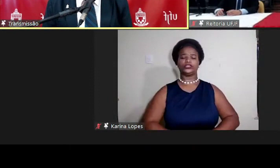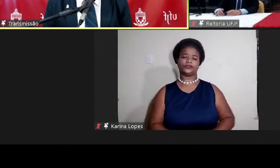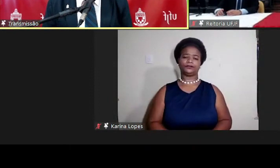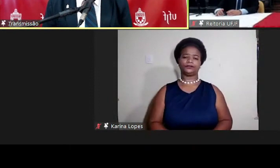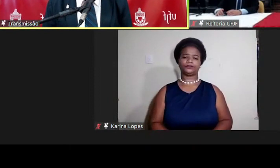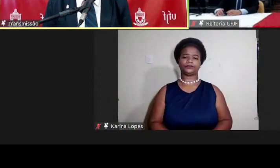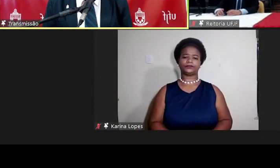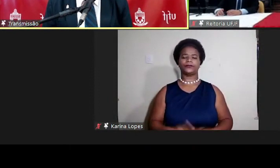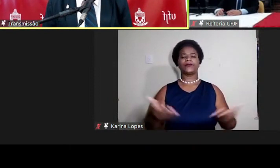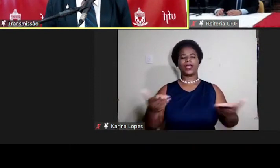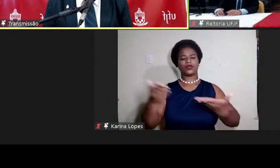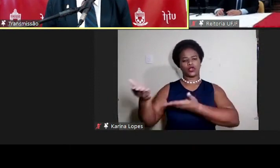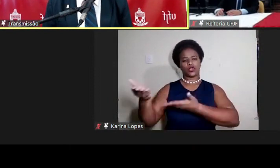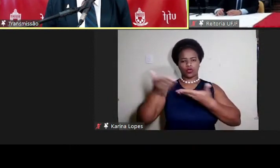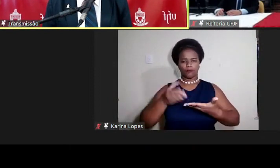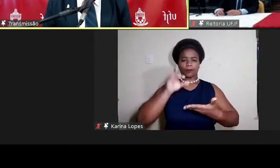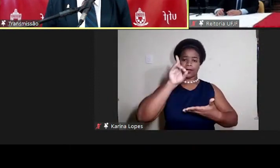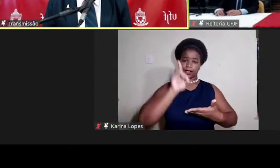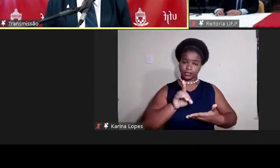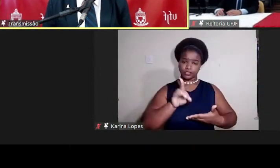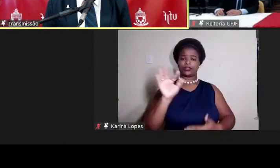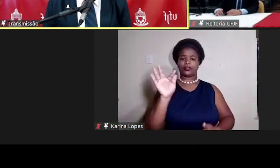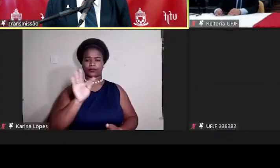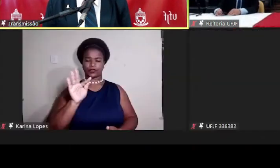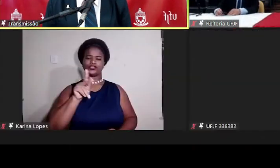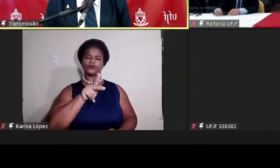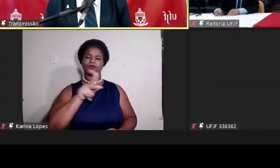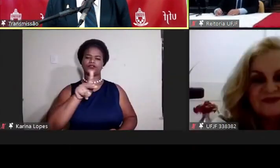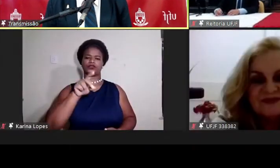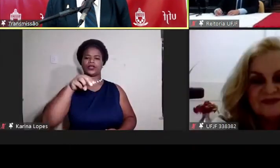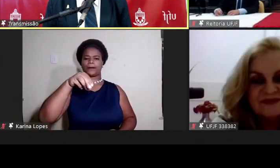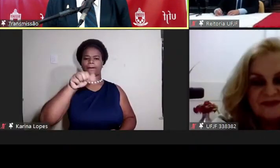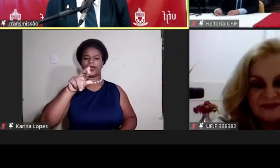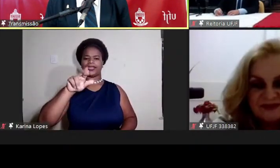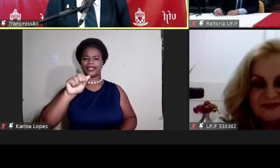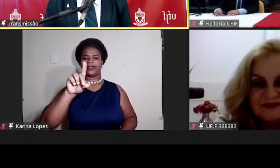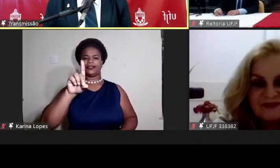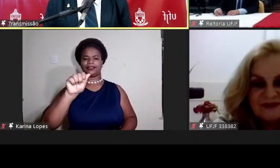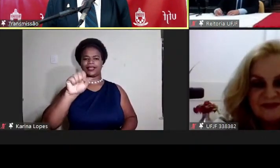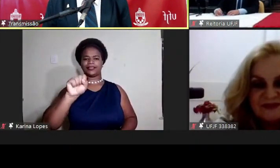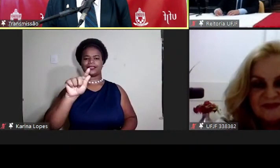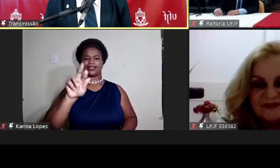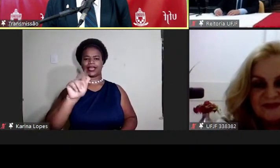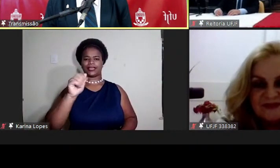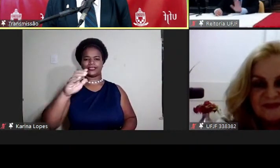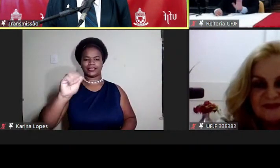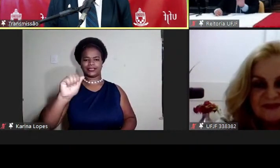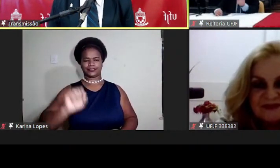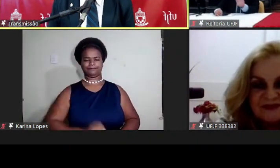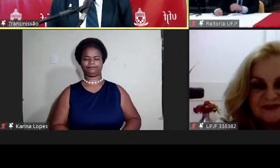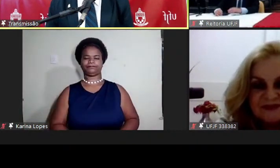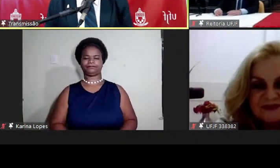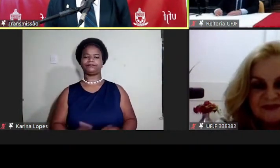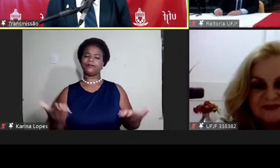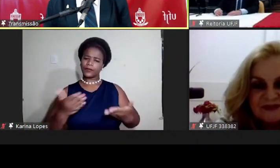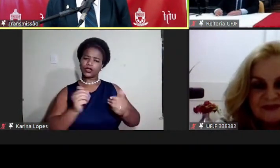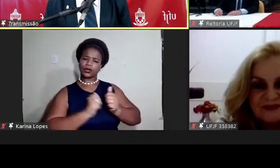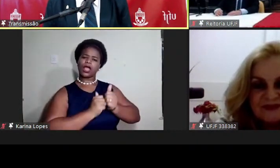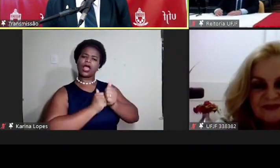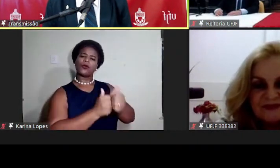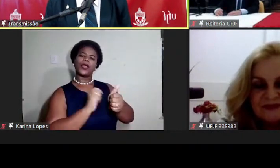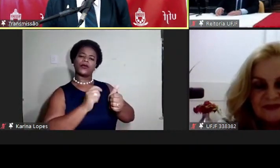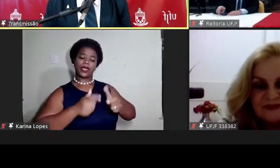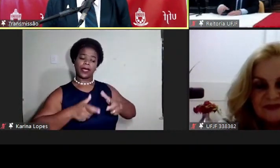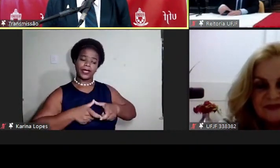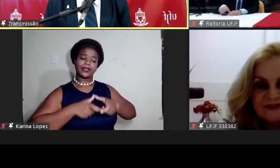Convidamos a diretora da faculdade, professora Maria das Graças Afonso Miranda Chaves, para acompanhar a entrega da medalha